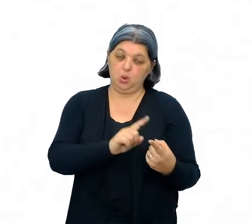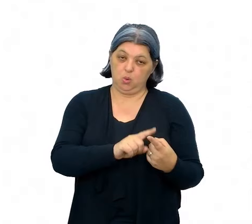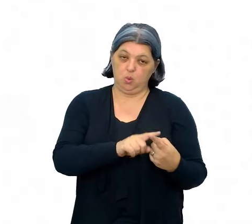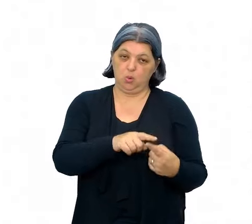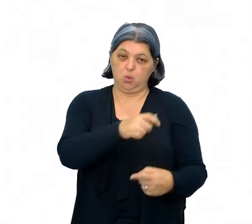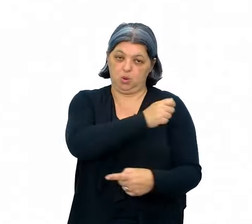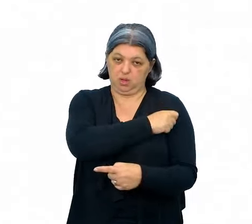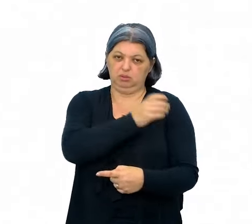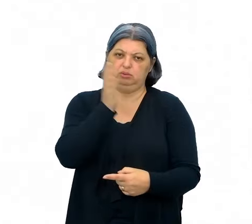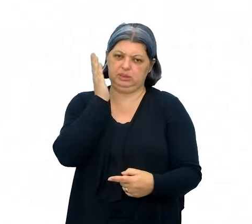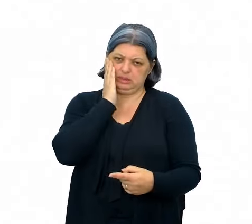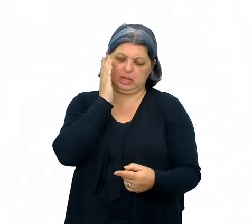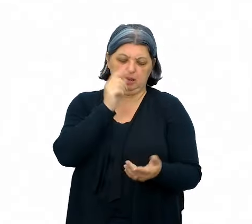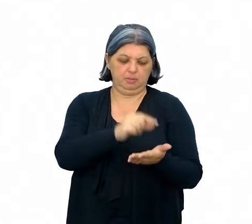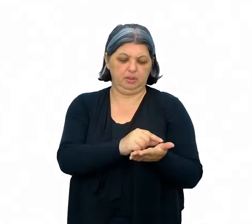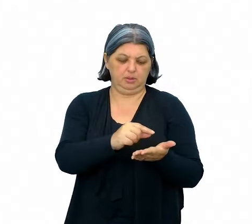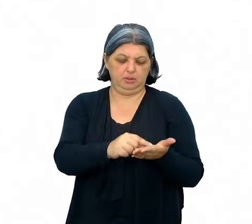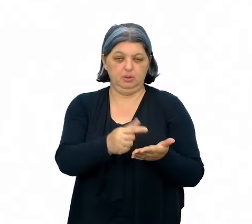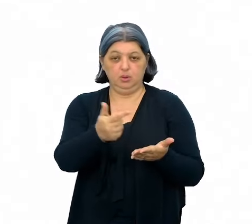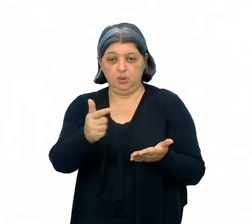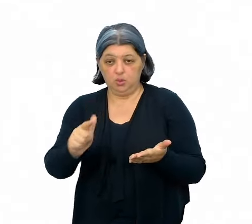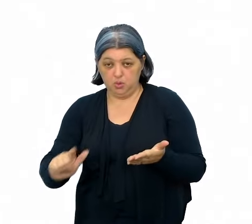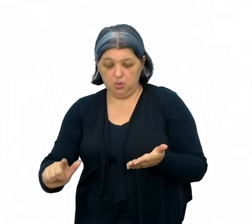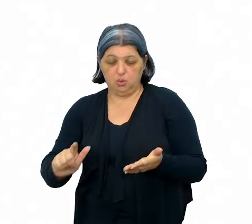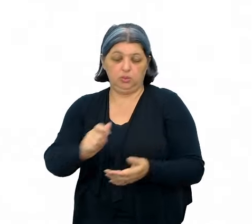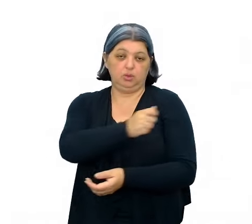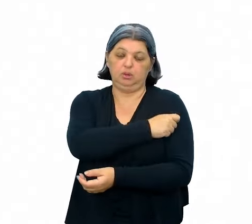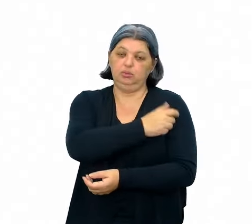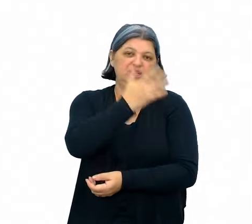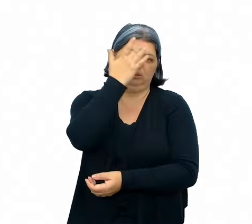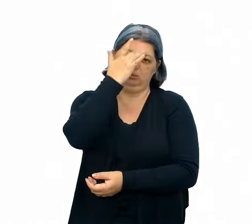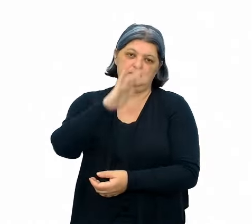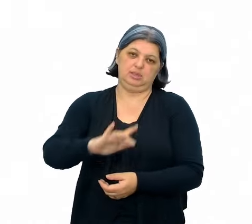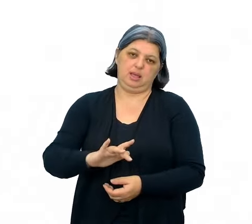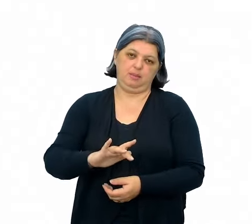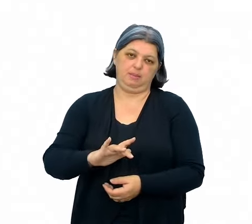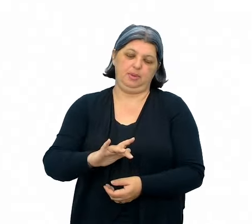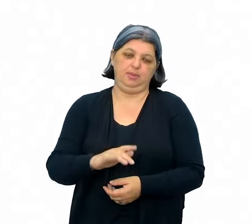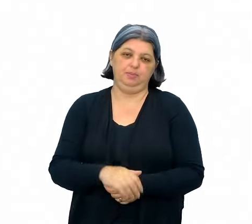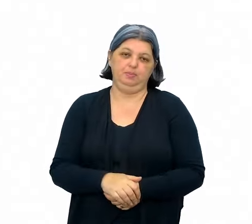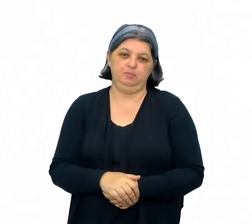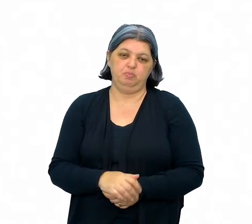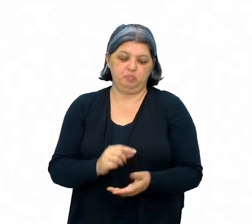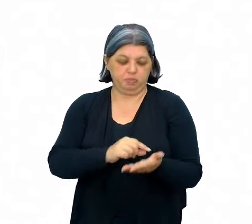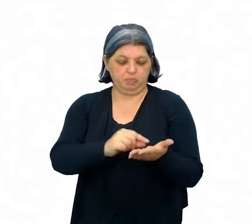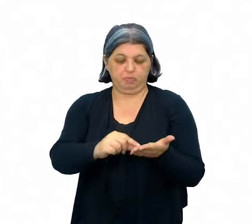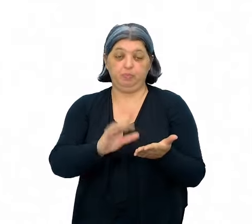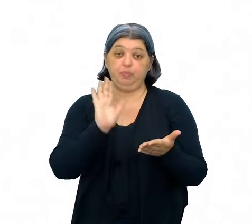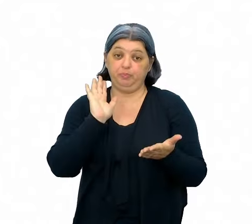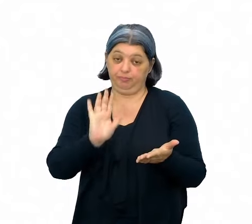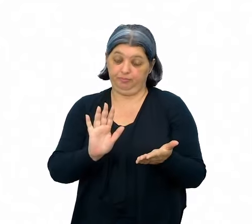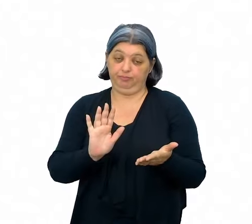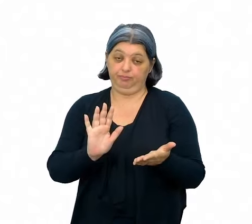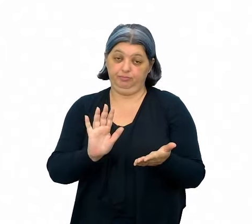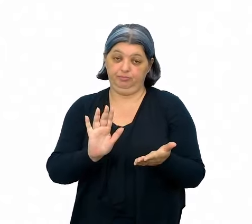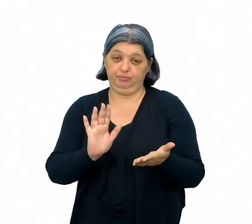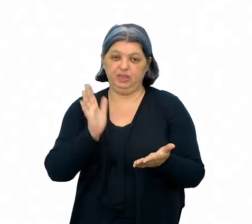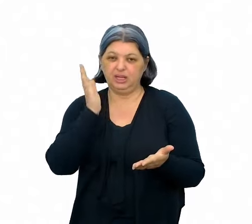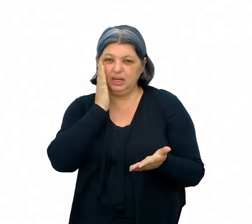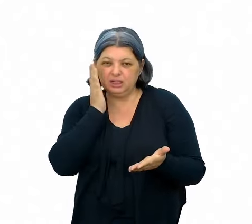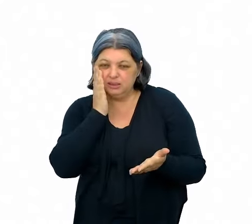sabe grafar o texto com um outro estudante que ele não sabe grafar o texto, porém ele